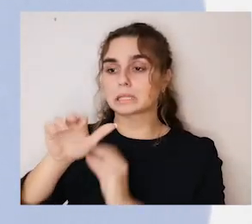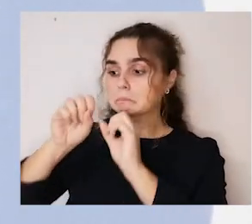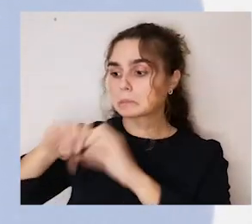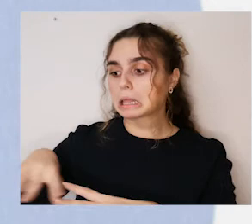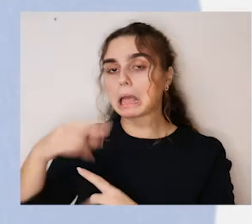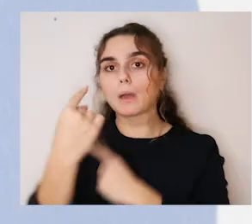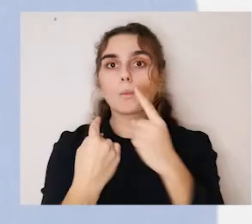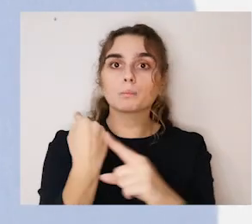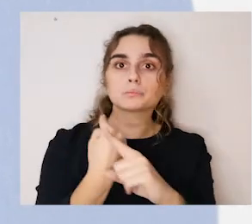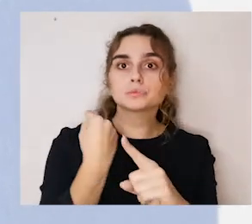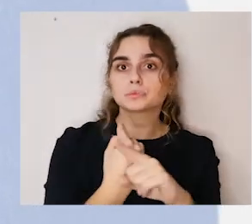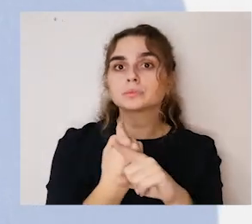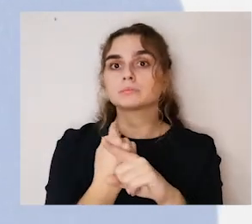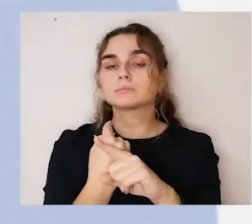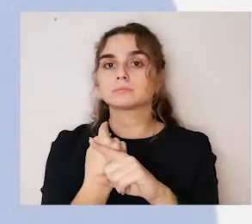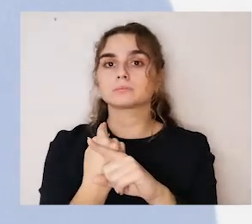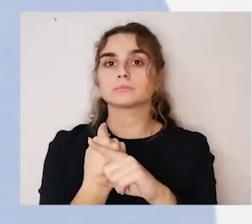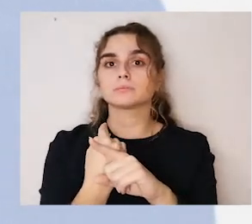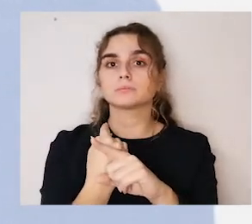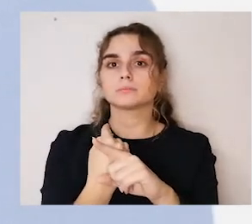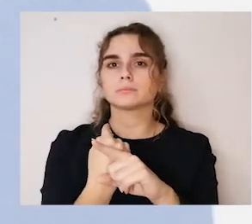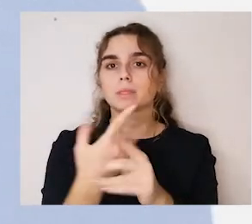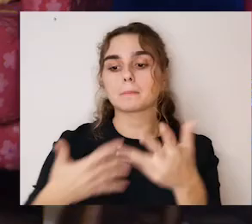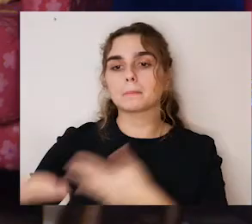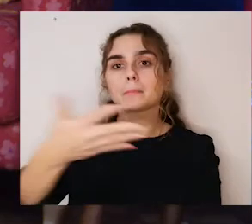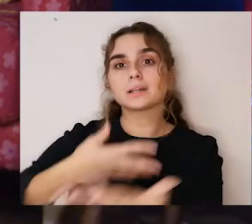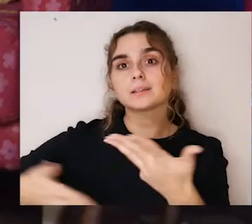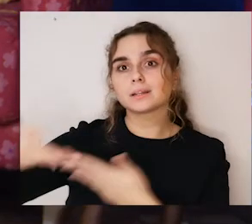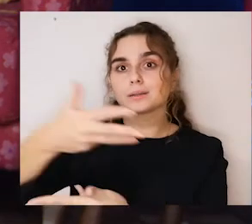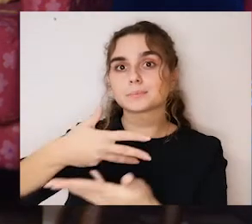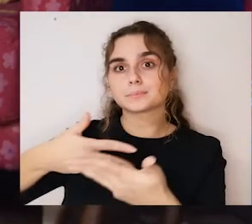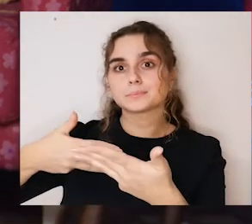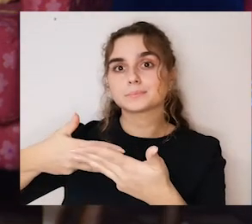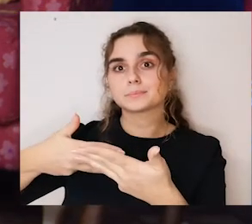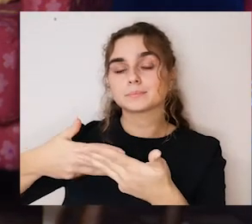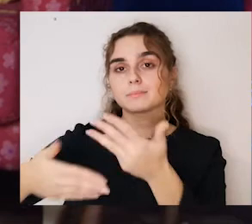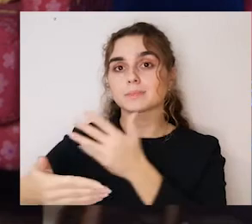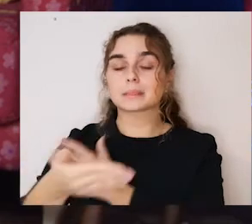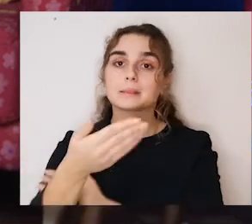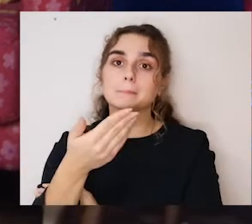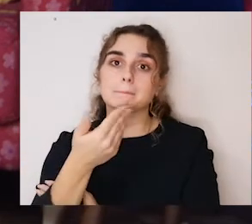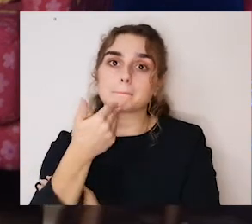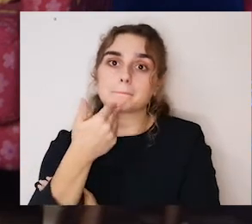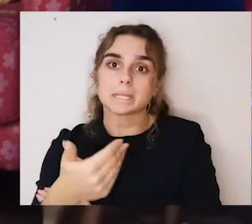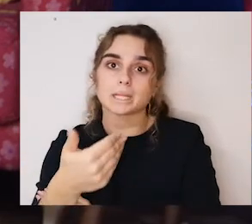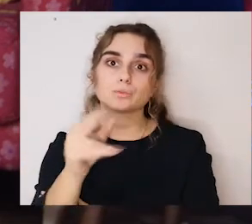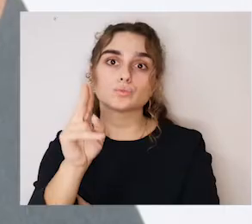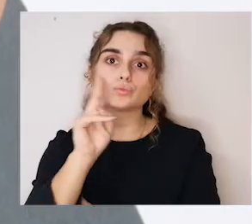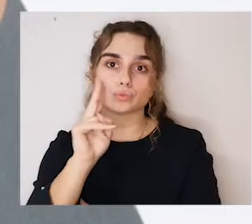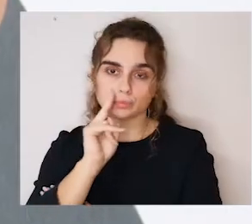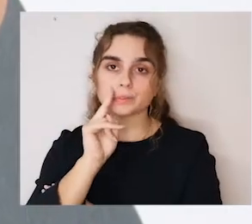de abdicar de algumas coisas de vez em quando, de partilhar, de pedir